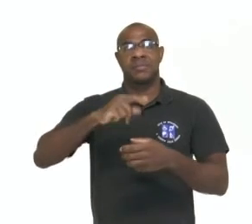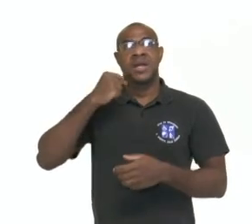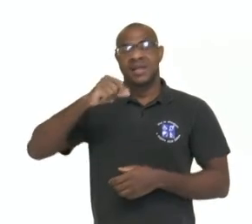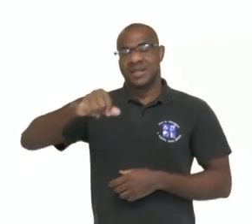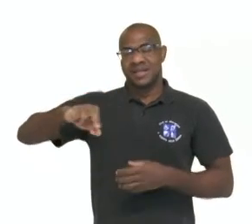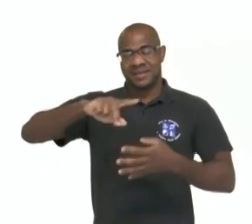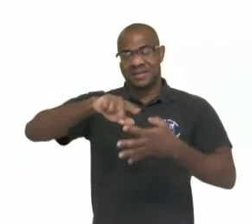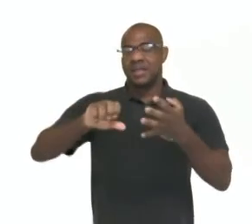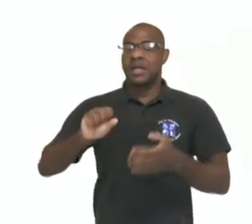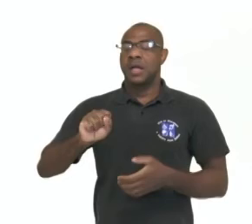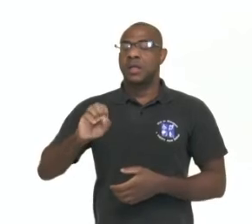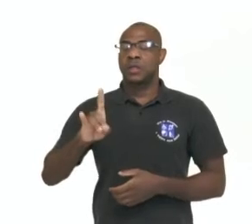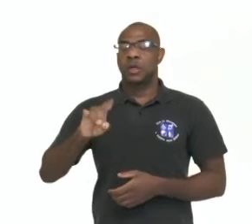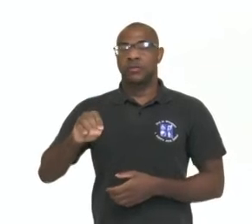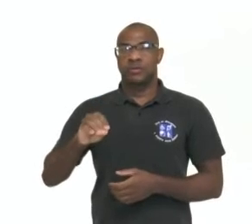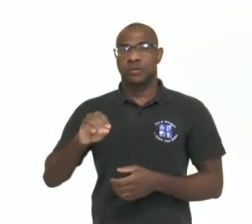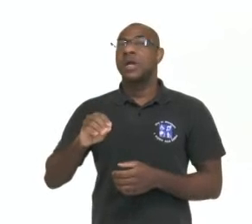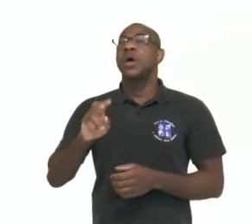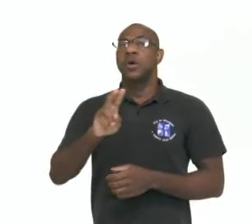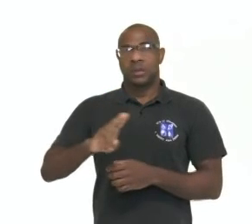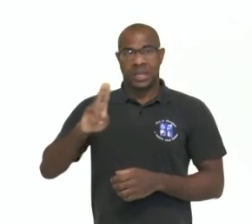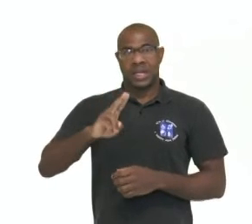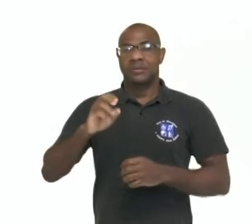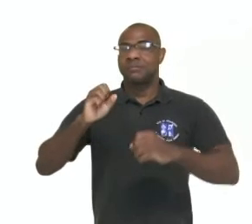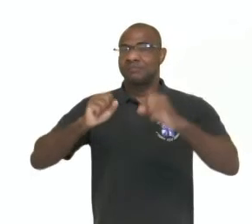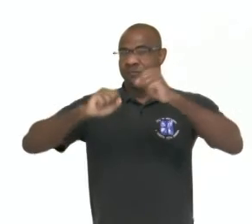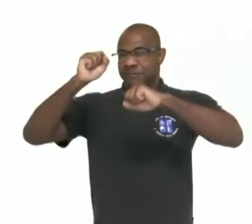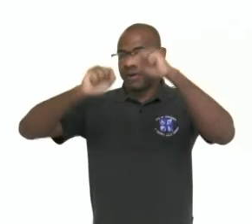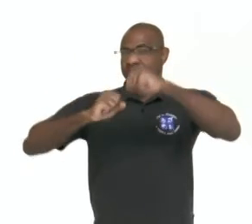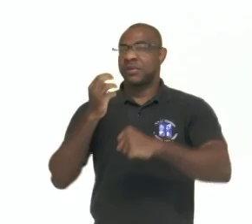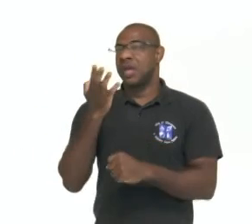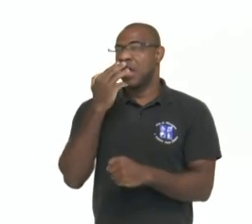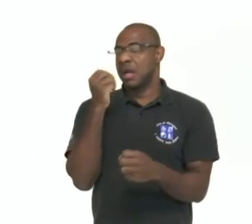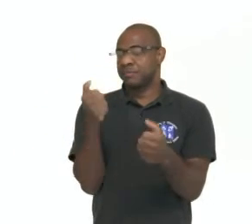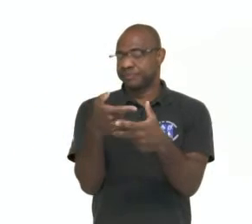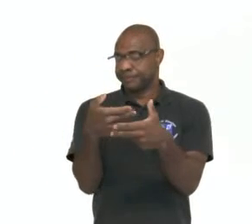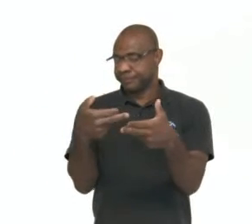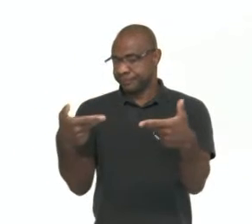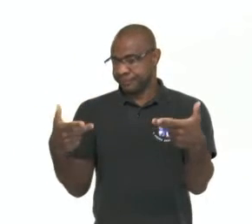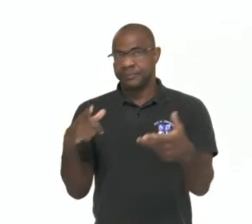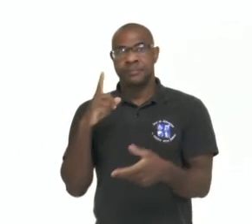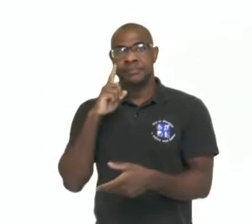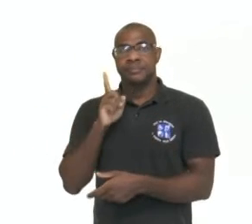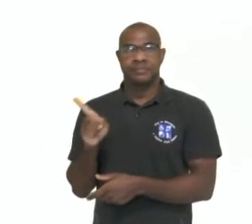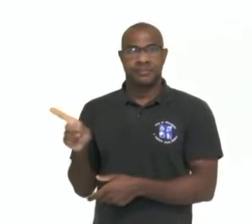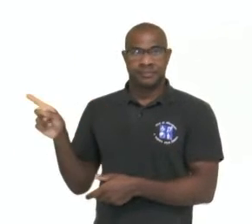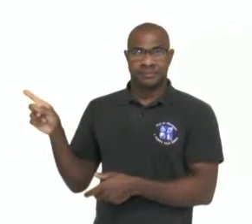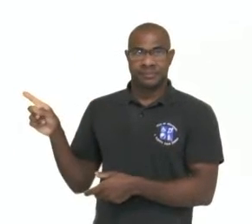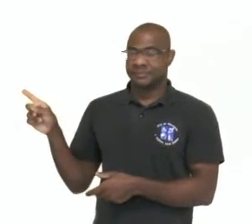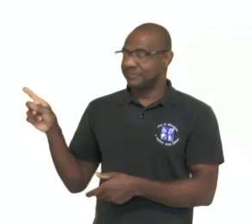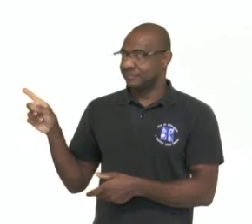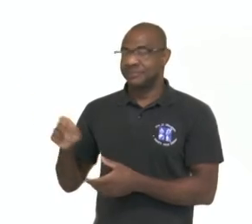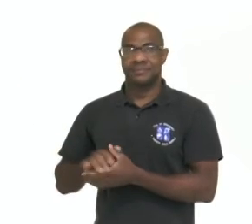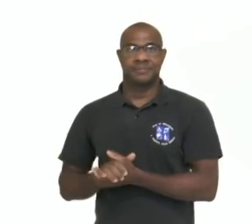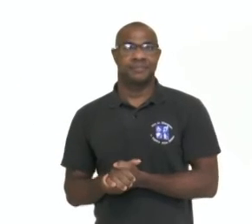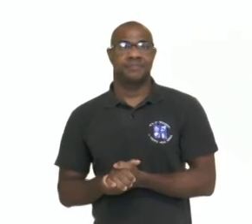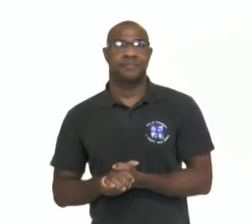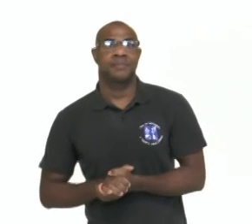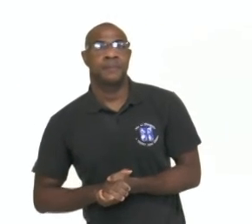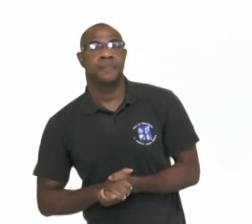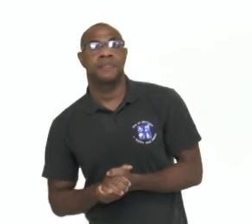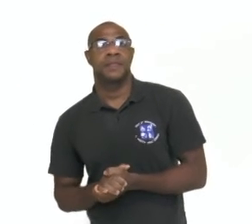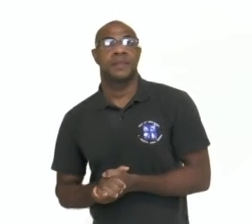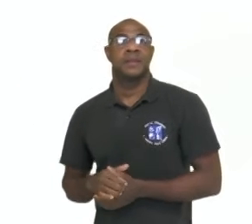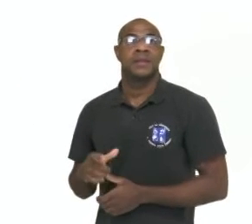pela indústria de alimentos como conservante e também como substituição aí para o sal de cozinha, o cloreto de sódio.